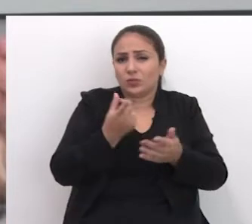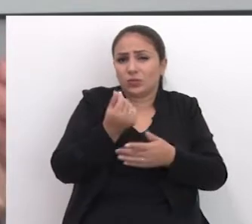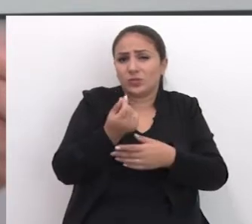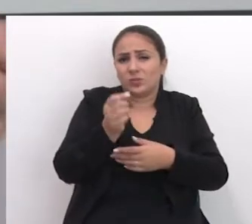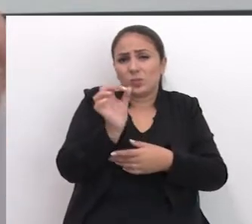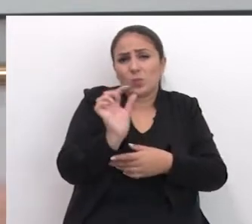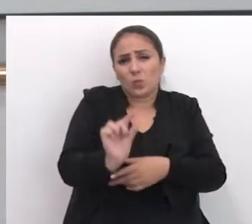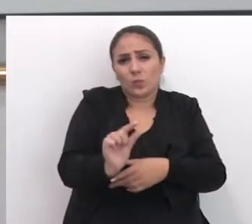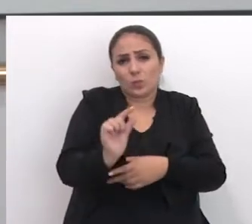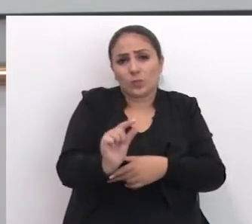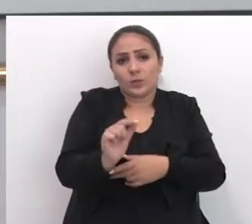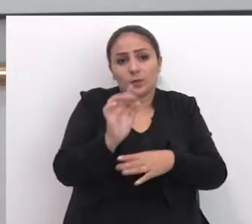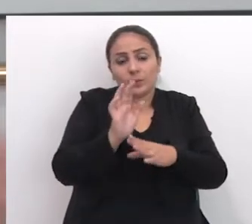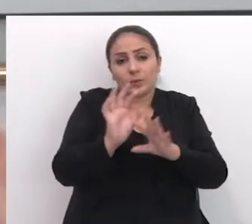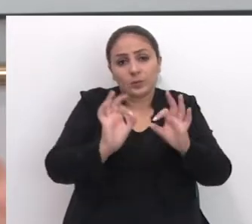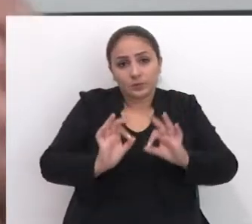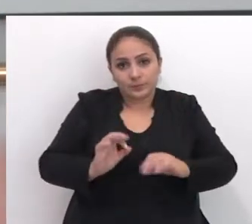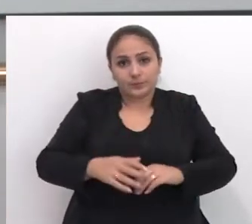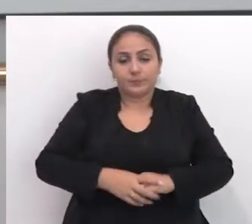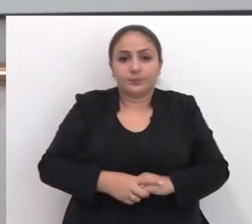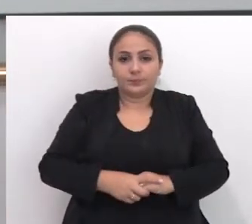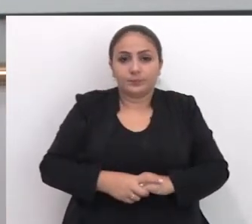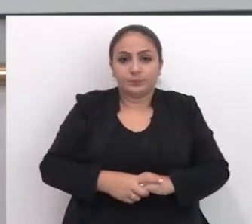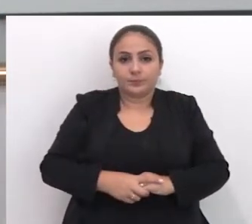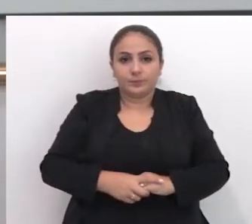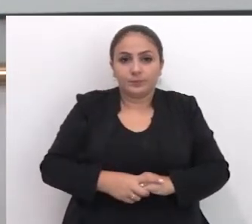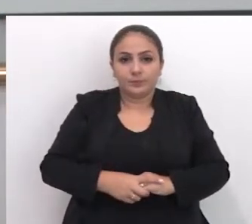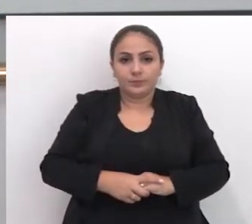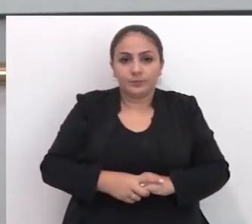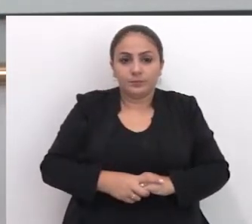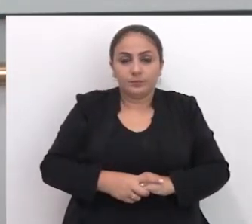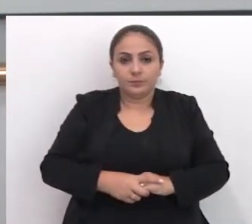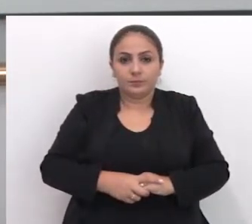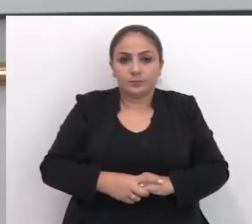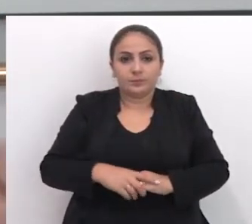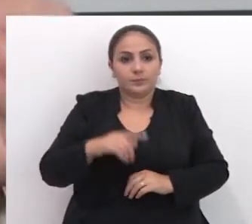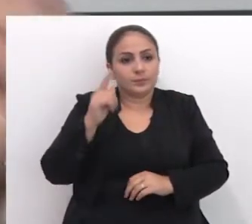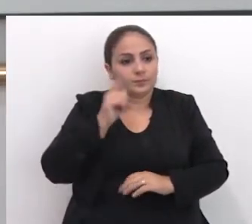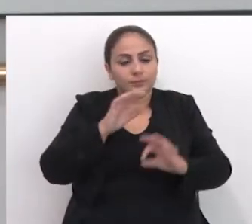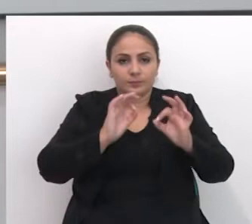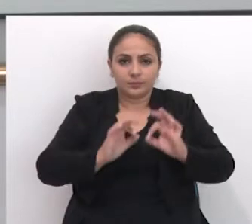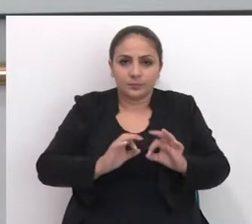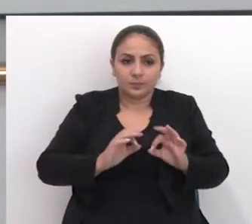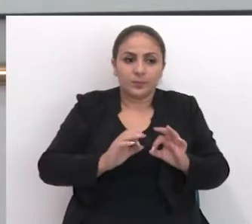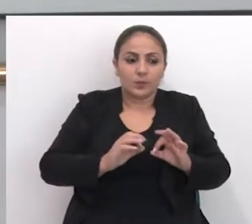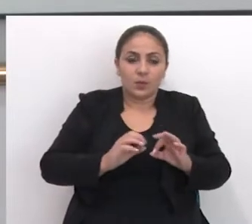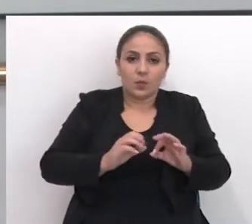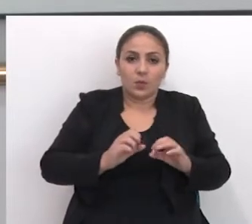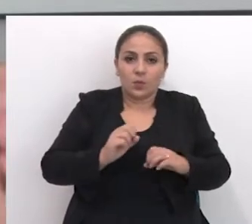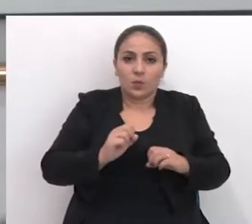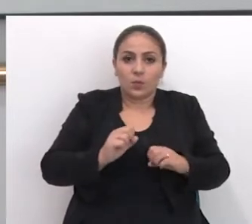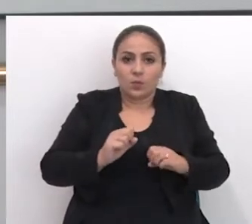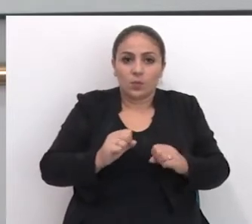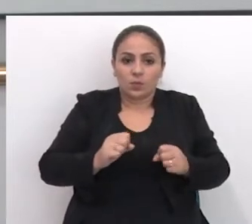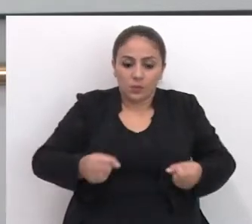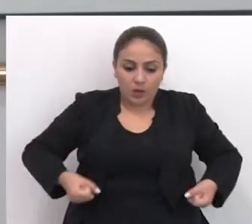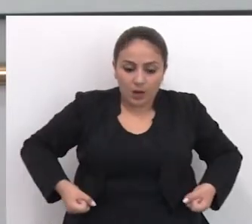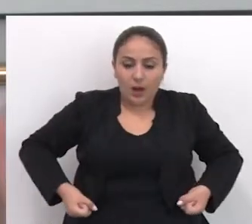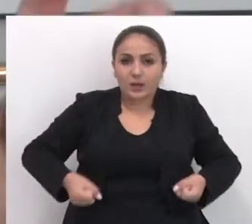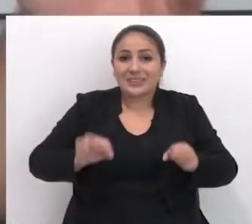um dinheiro bem pouquinho para arrumar esses acessos. Os corredores, ali não dá para passar um carrinho, não dá para passar